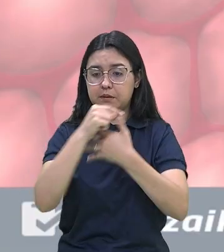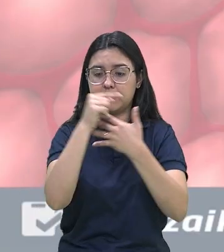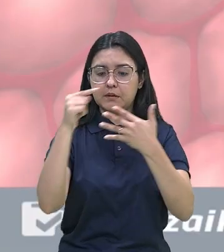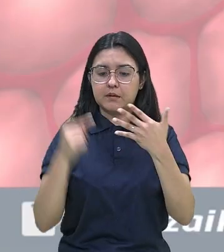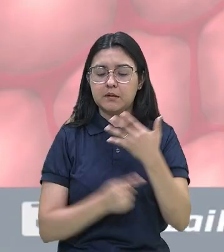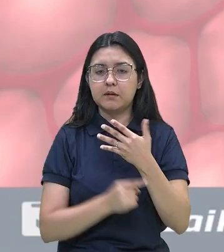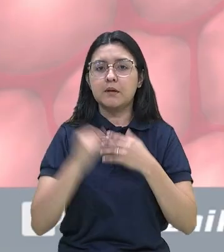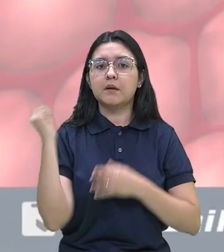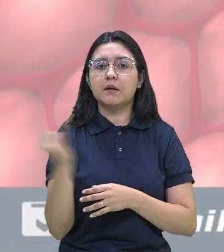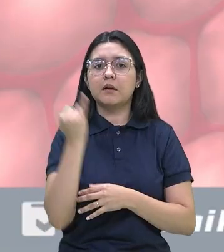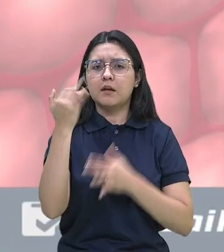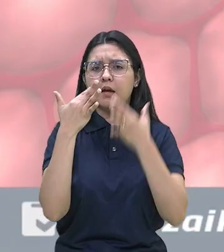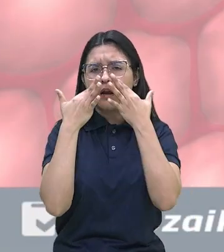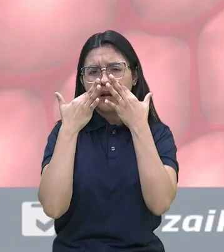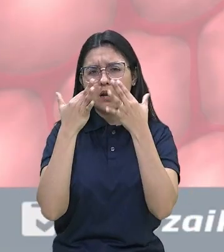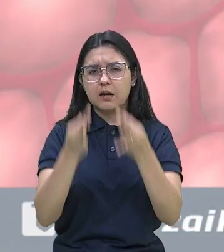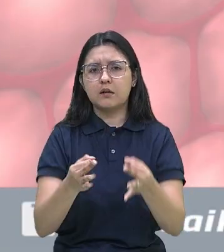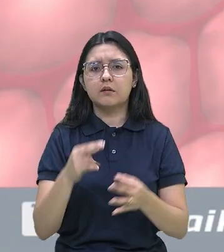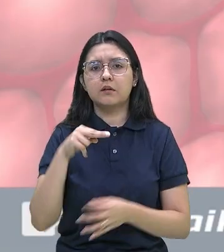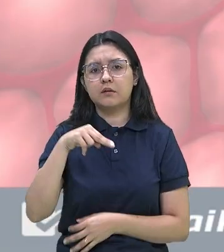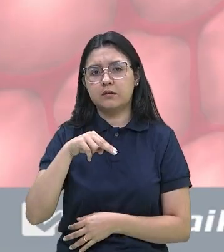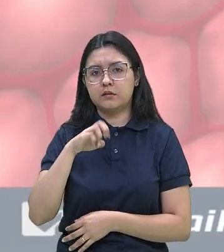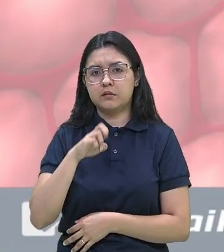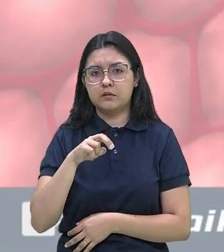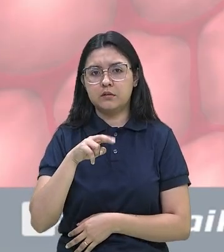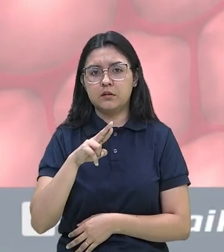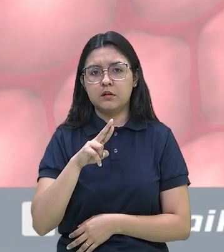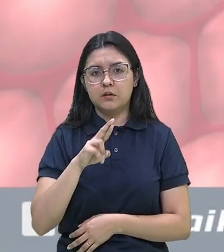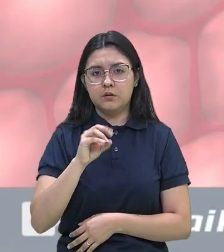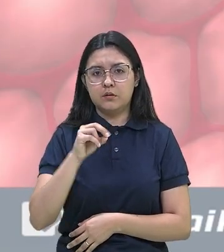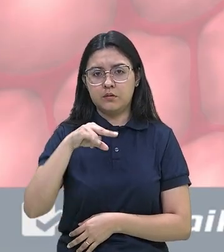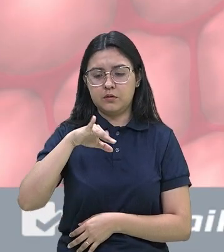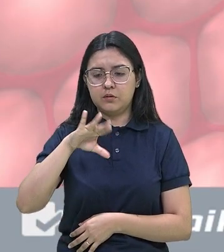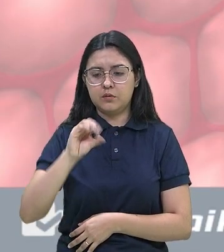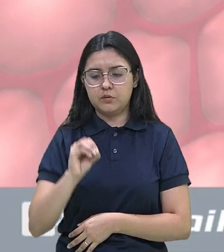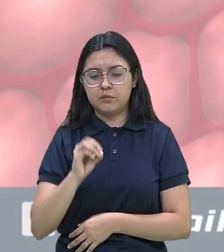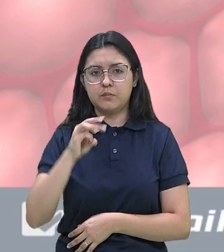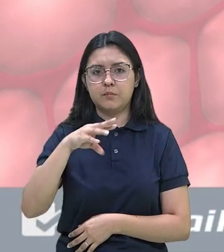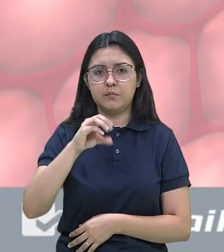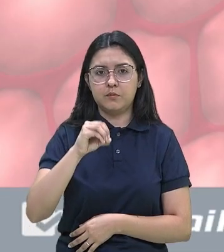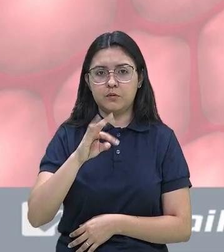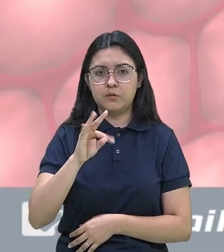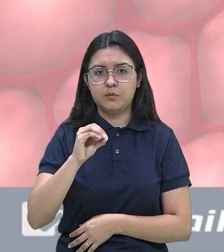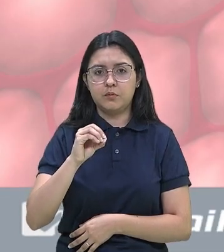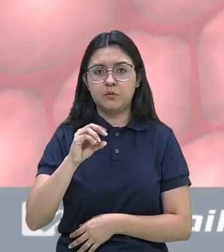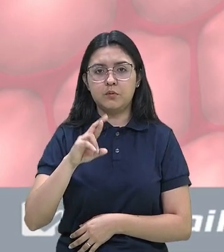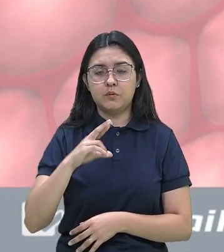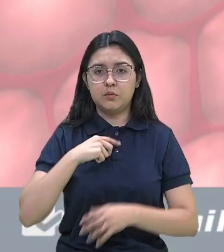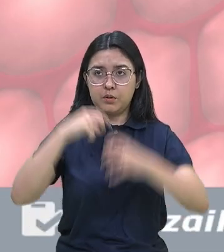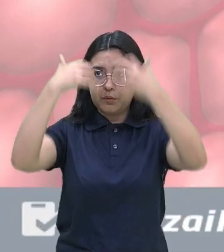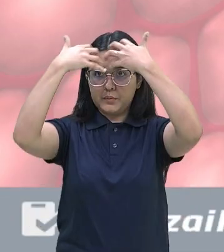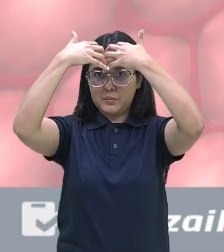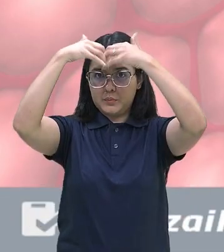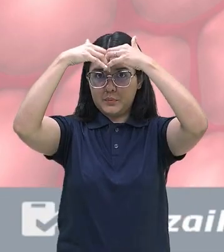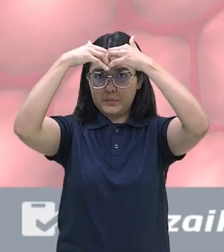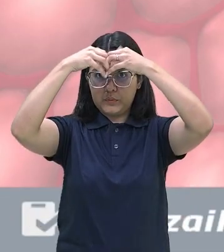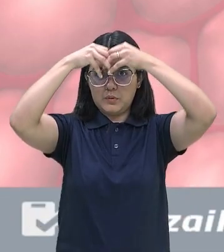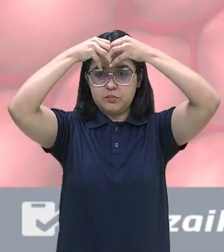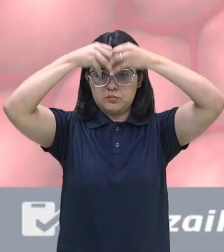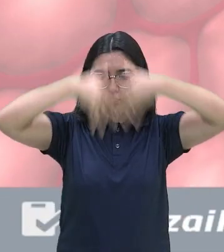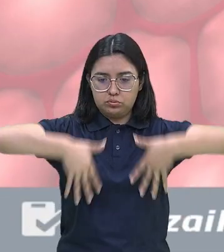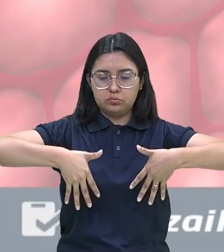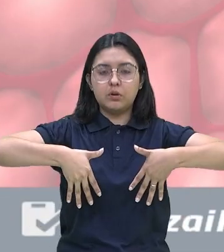e eu chamo a atenção para o neurônio motor, que é o que recebe a informação do sistema nervoso e transforma essa informação